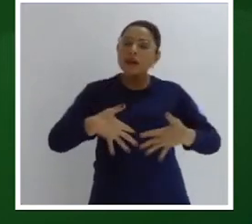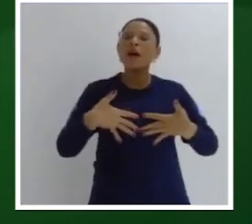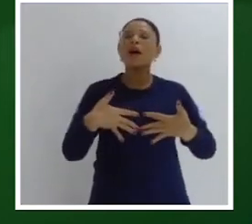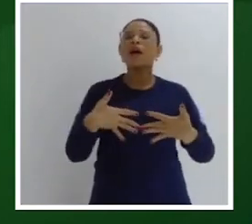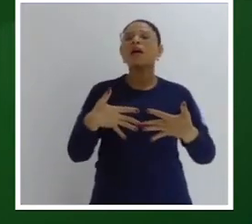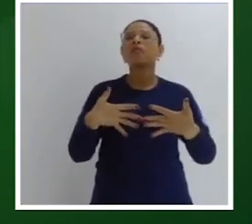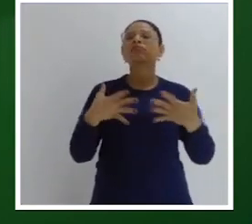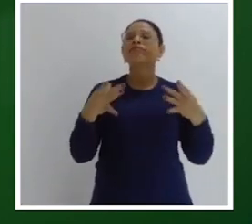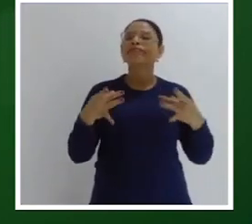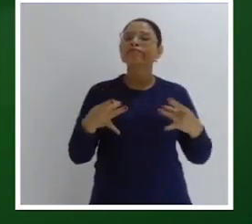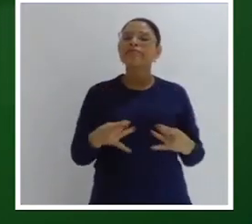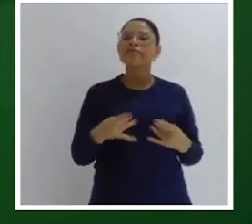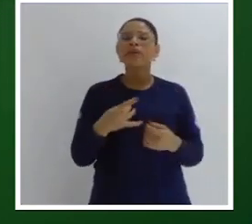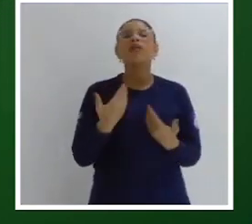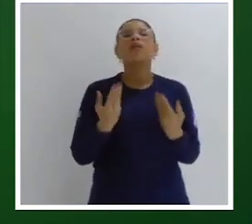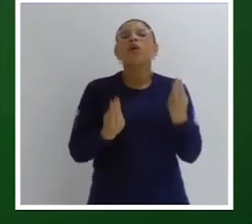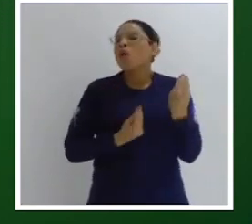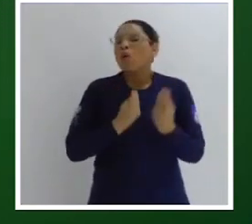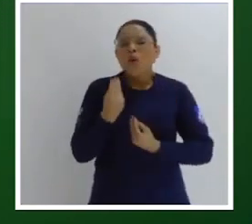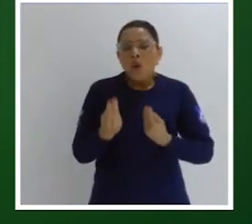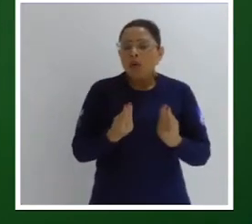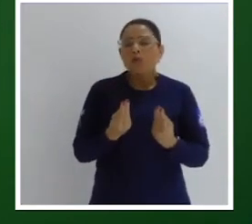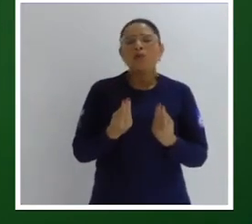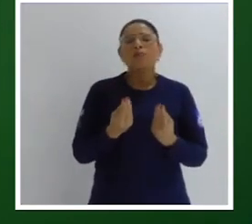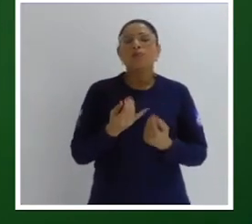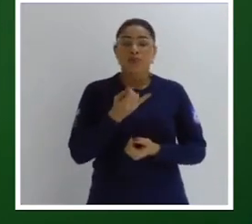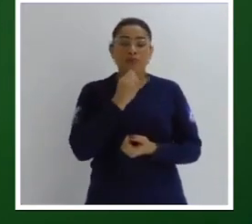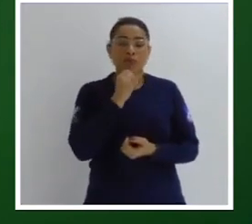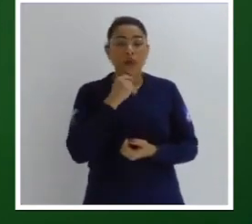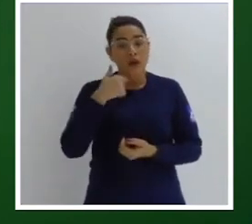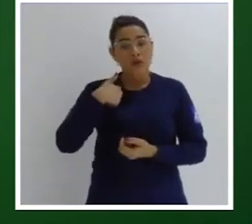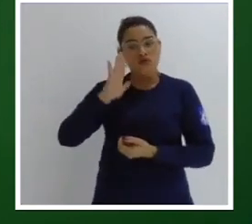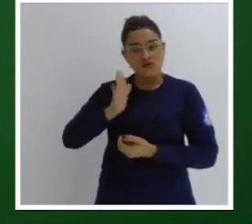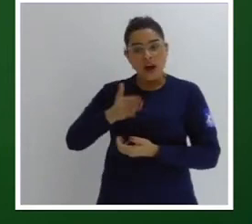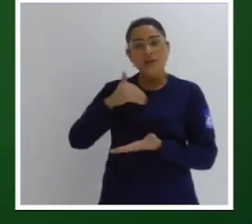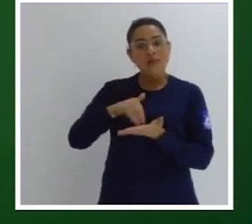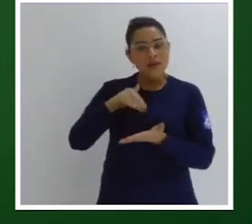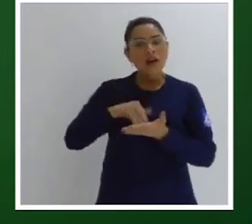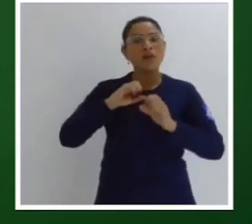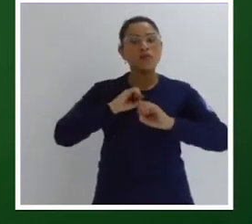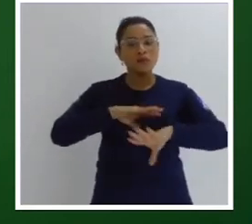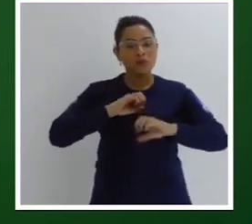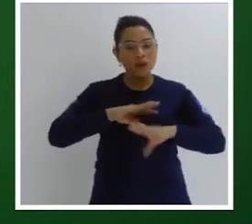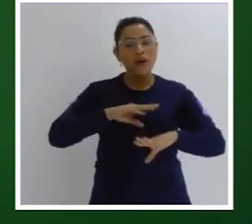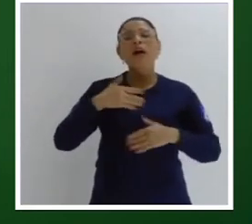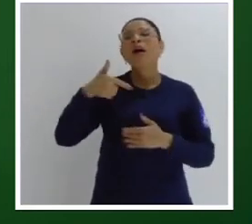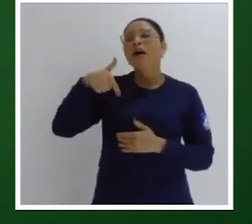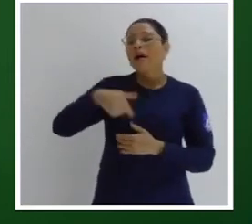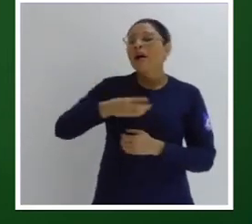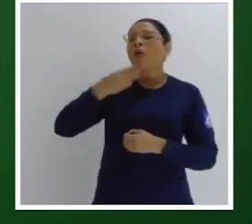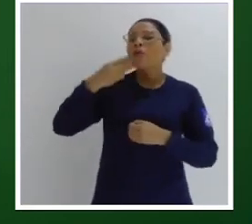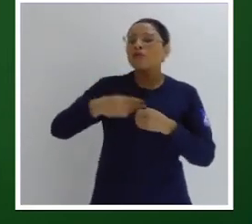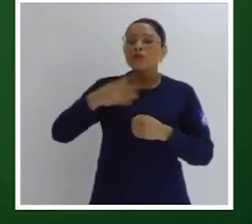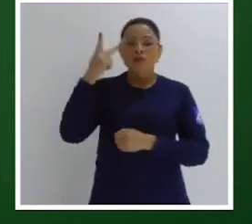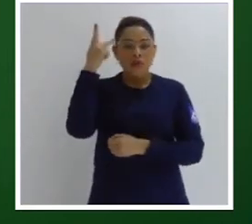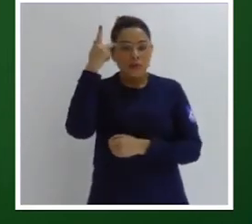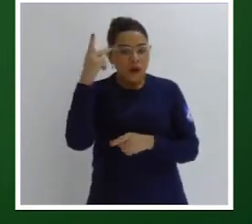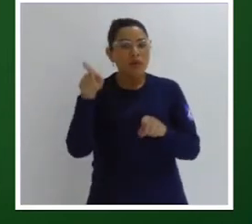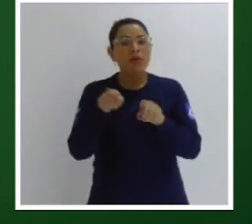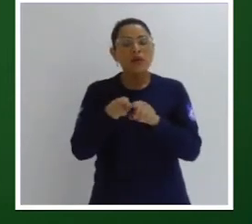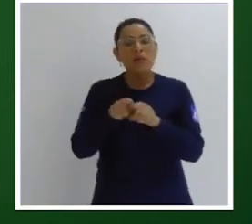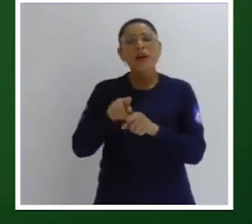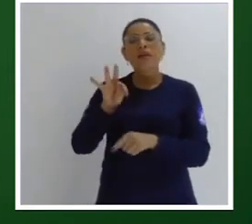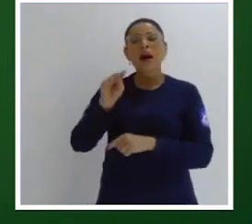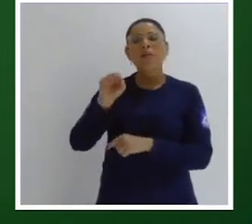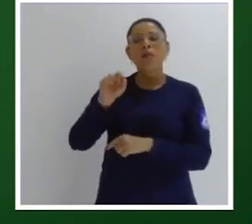a respeito dessa articulação Olha eu já fui secretário de educação do município de São Paulo foi secretário de educação de Taboão